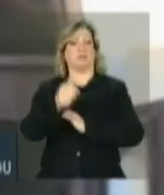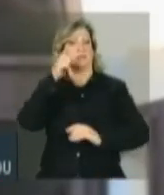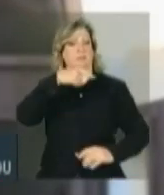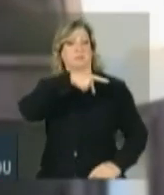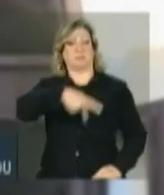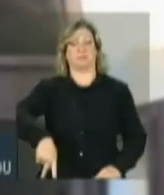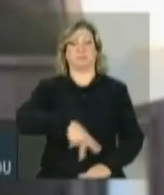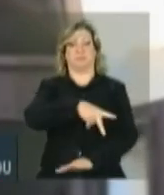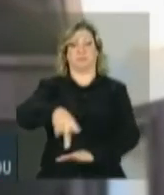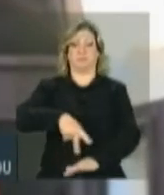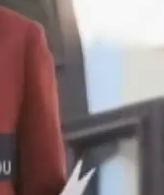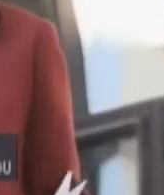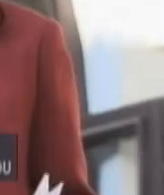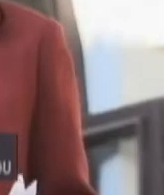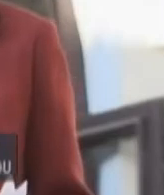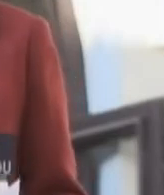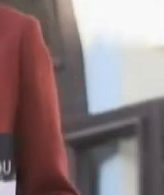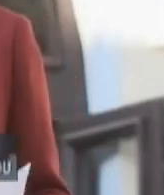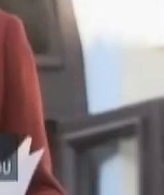República.